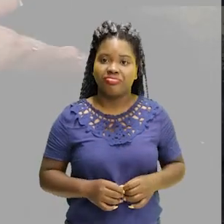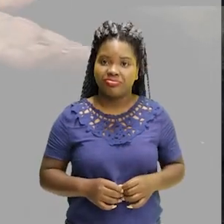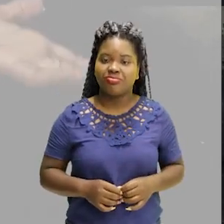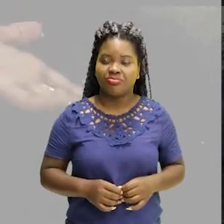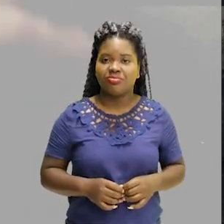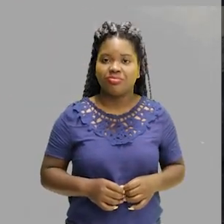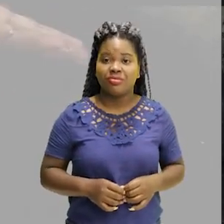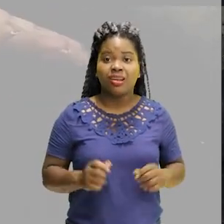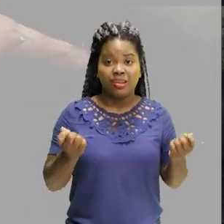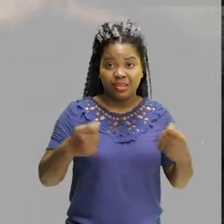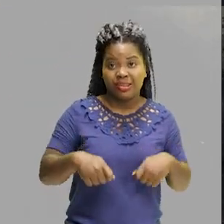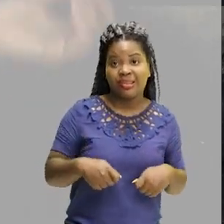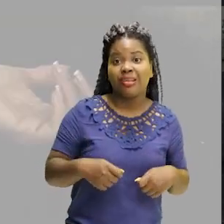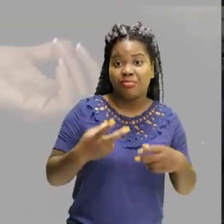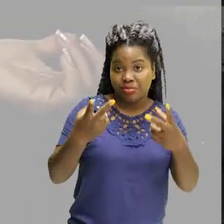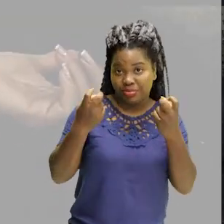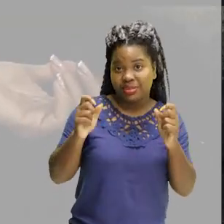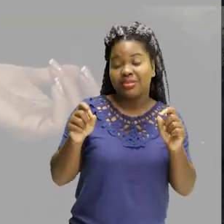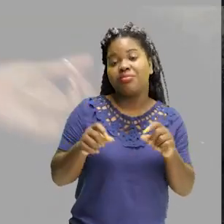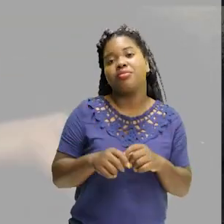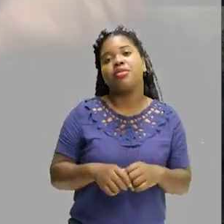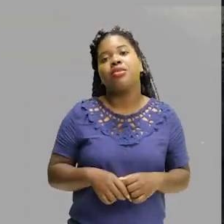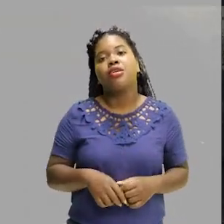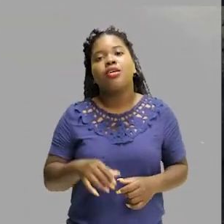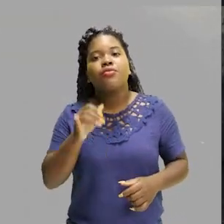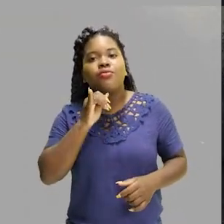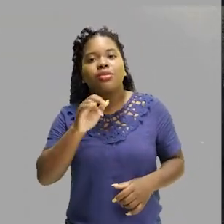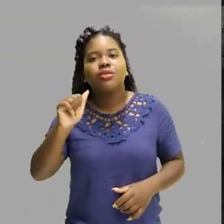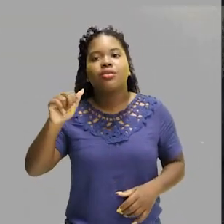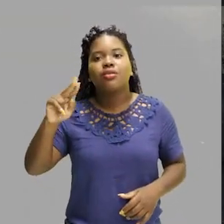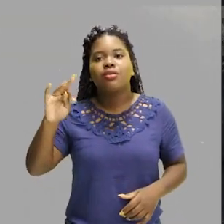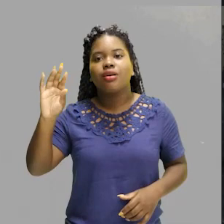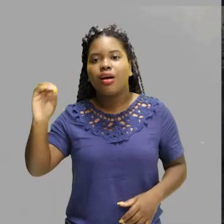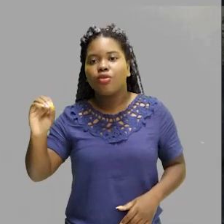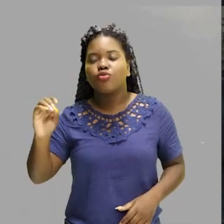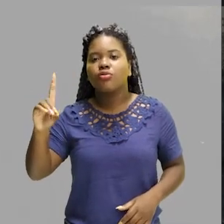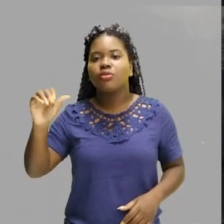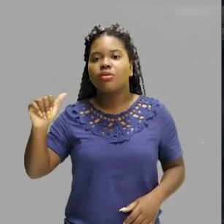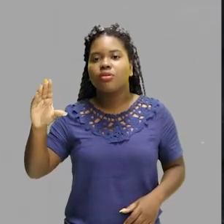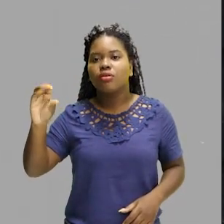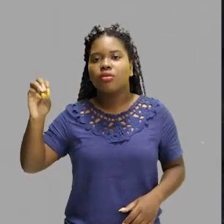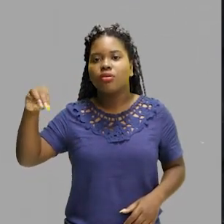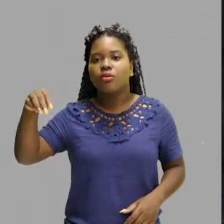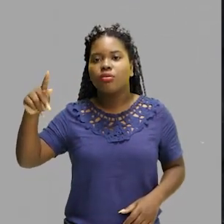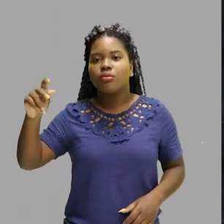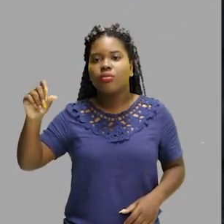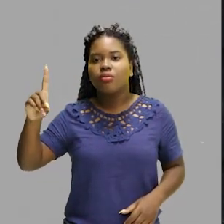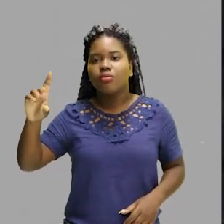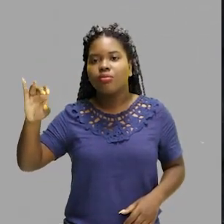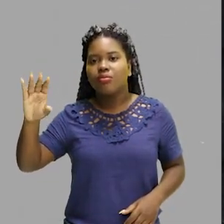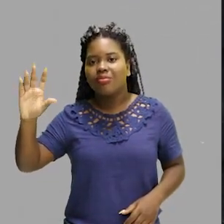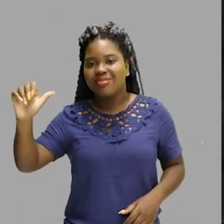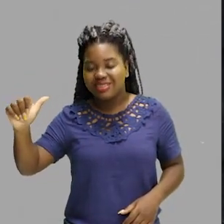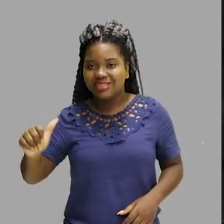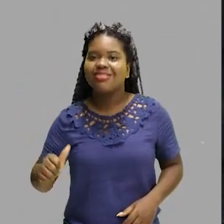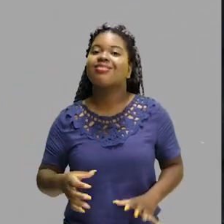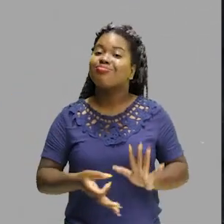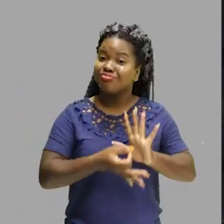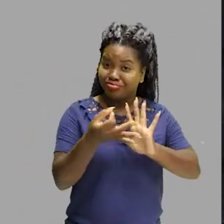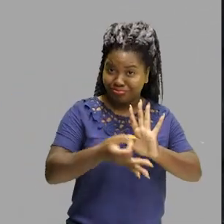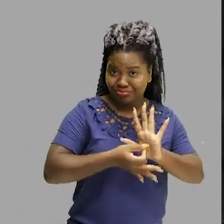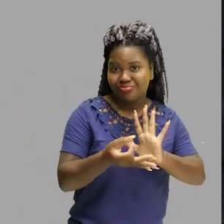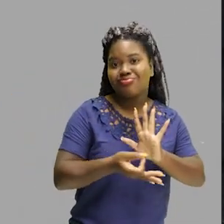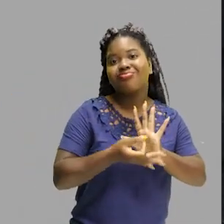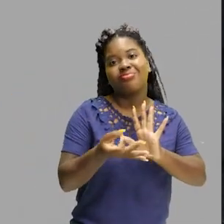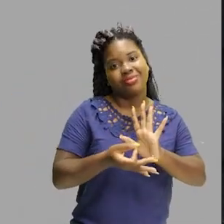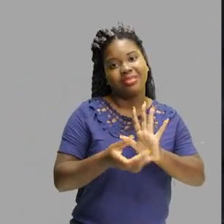Você pode observar e fazer o paralelo do Alto da Compadecida, que é crítica, né? Temos um padeiro avarento,